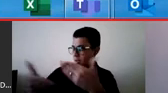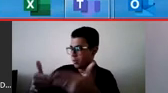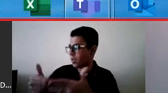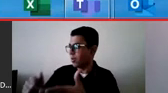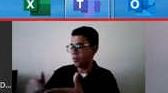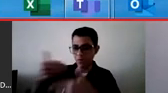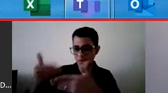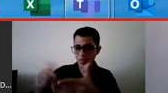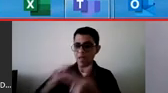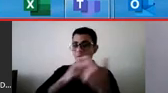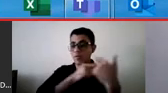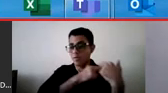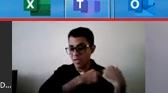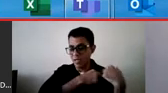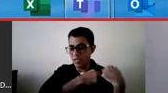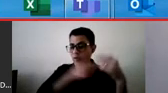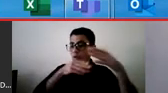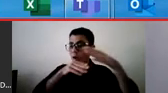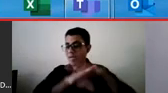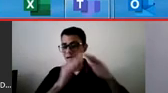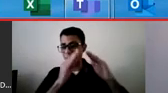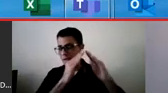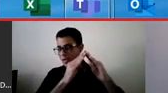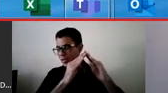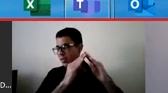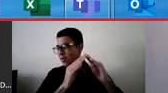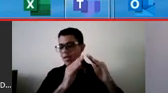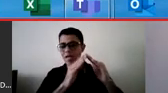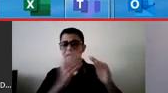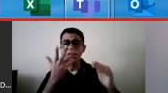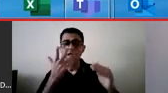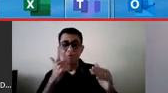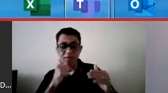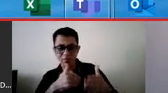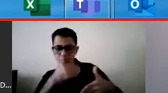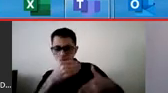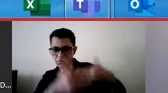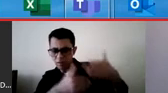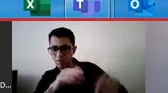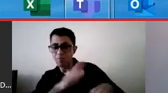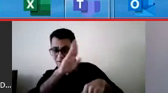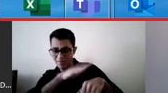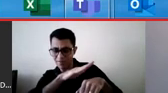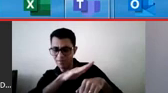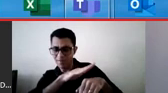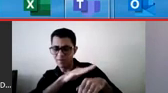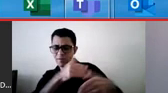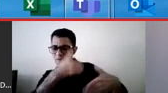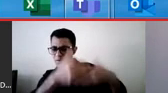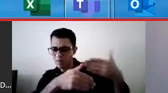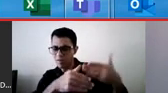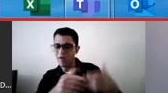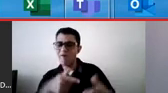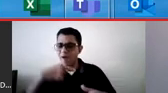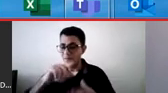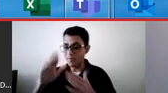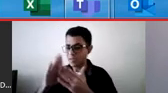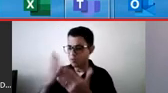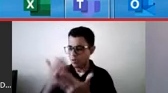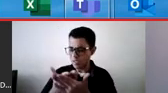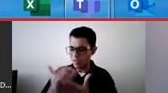tem a responsabilidade de guardar a boneca. Essa criança cresceu um pouquinho mais, vai para a educação infantil.